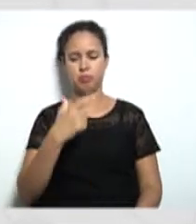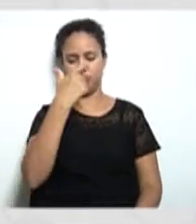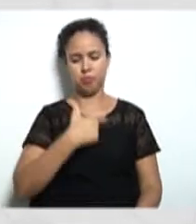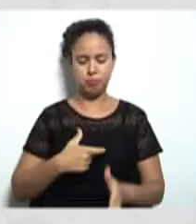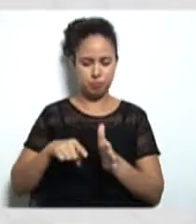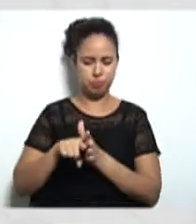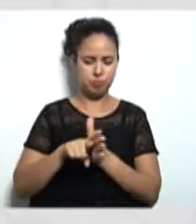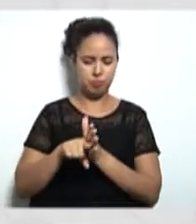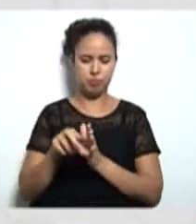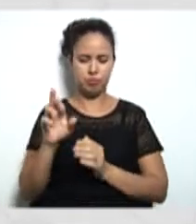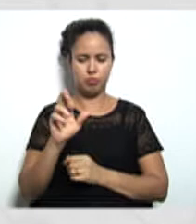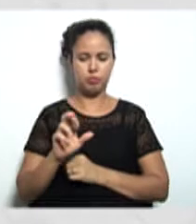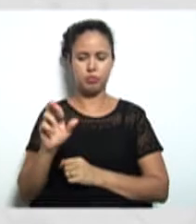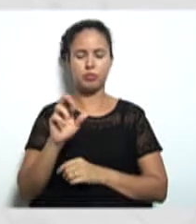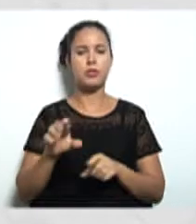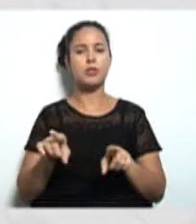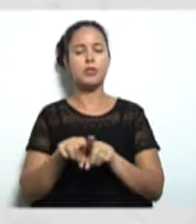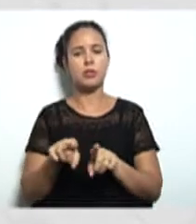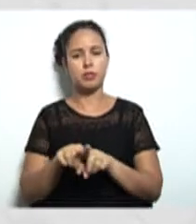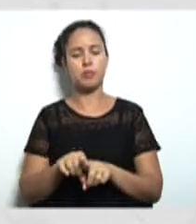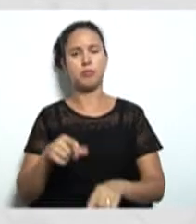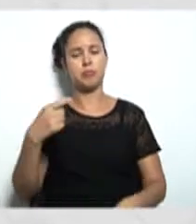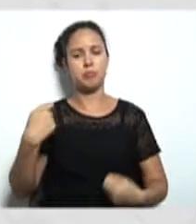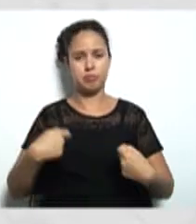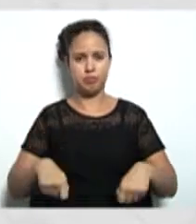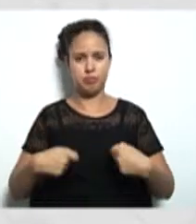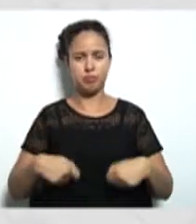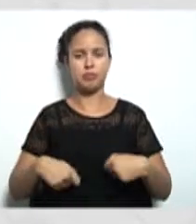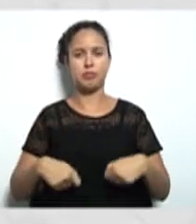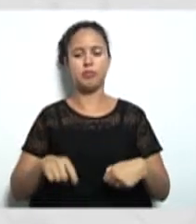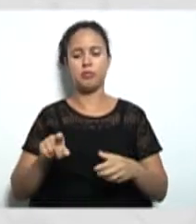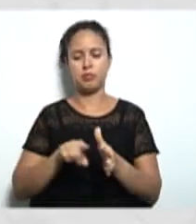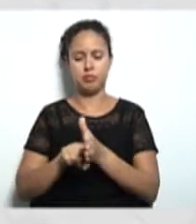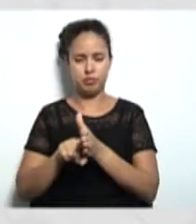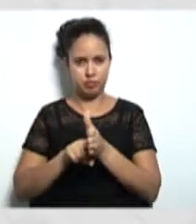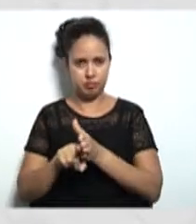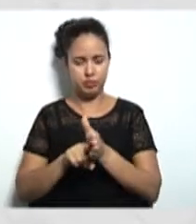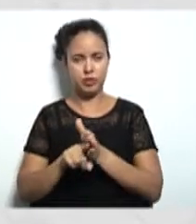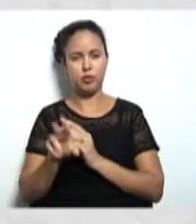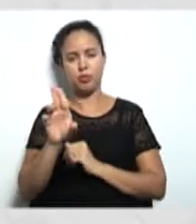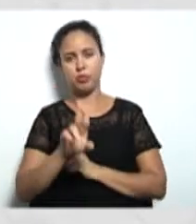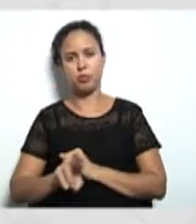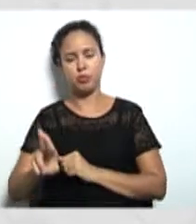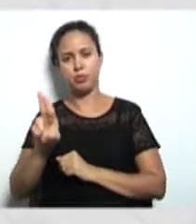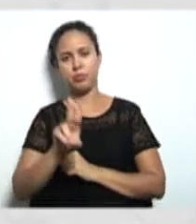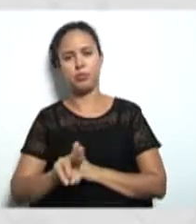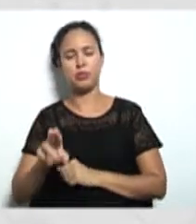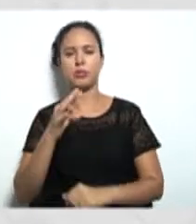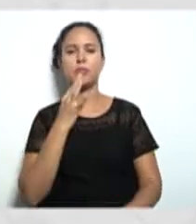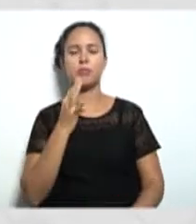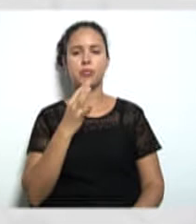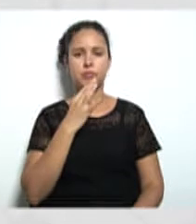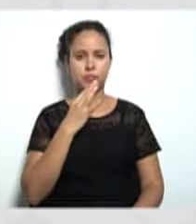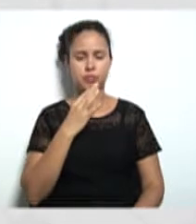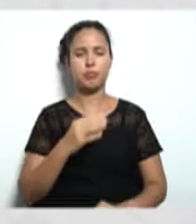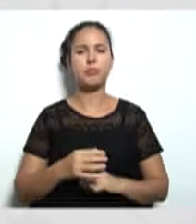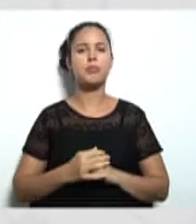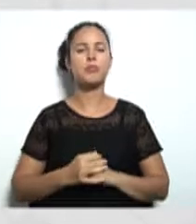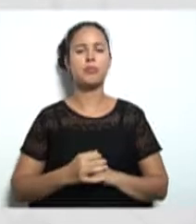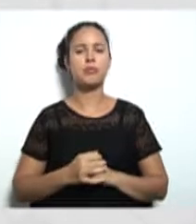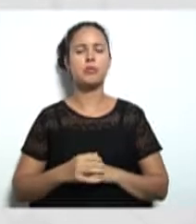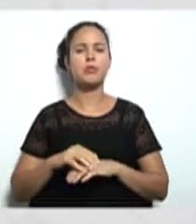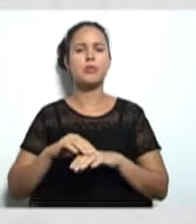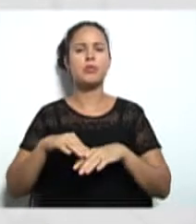E também são necessários na pesquisa. A gente utiliza, né, esses conhecimentos também. Quais